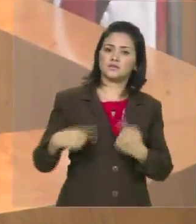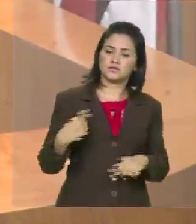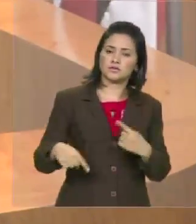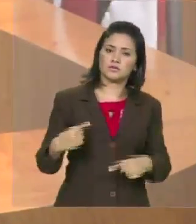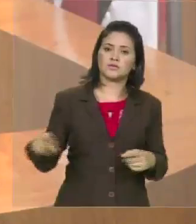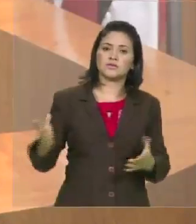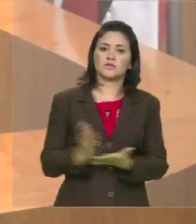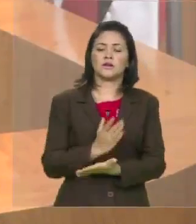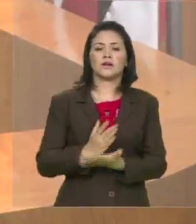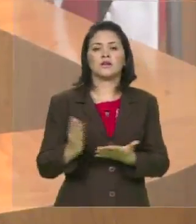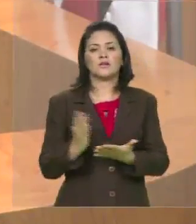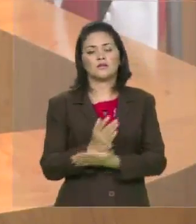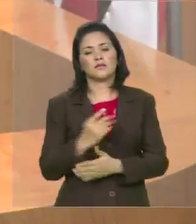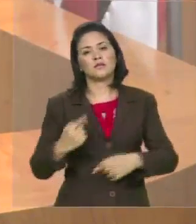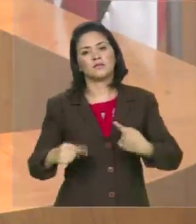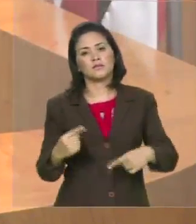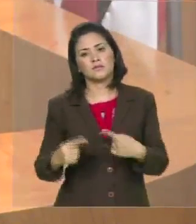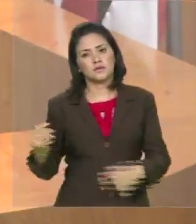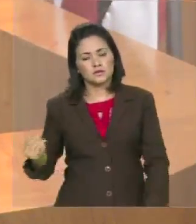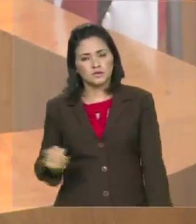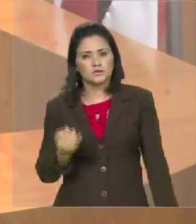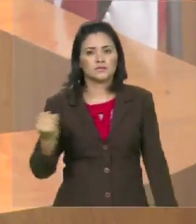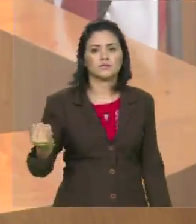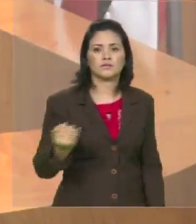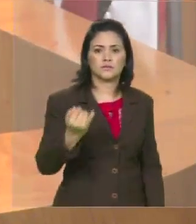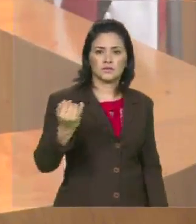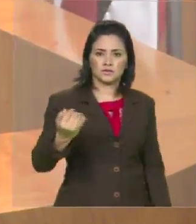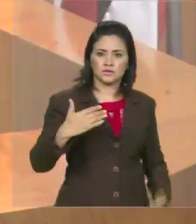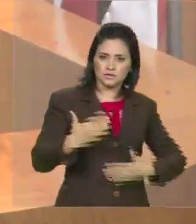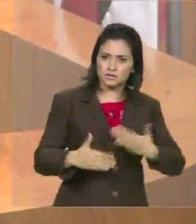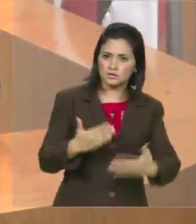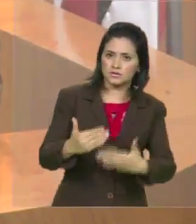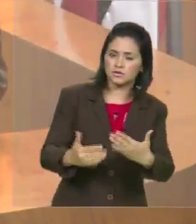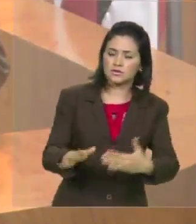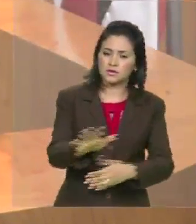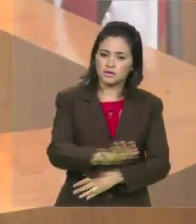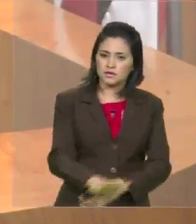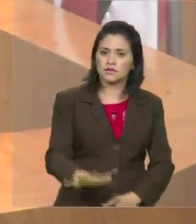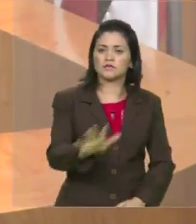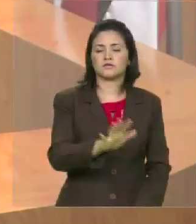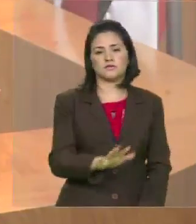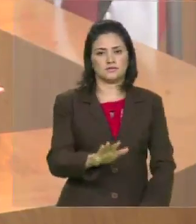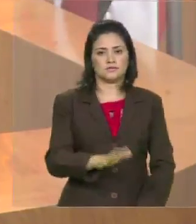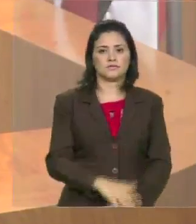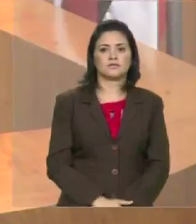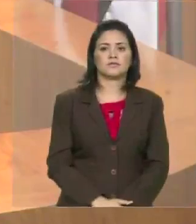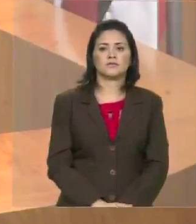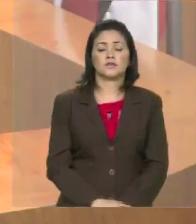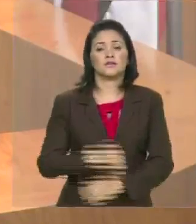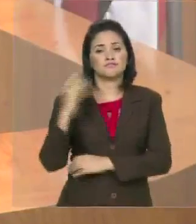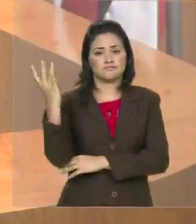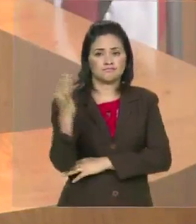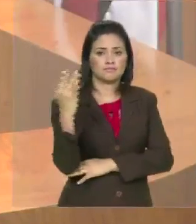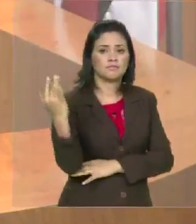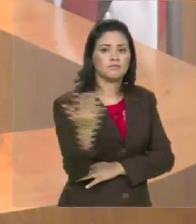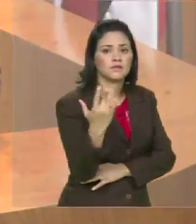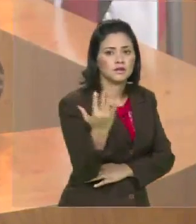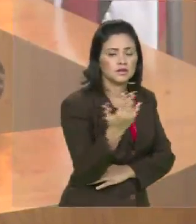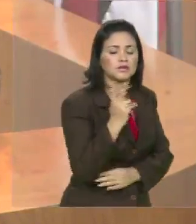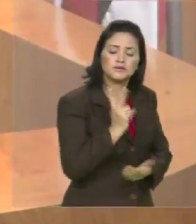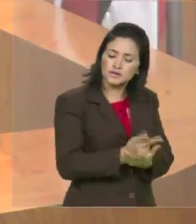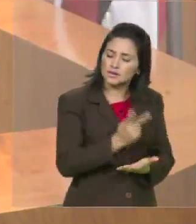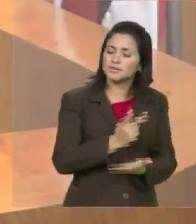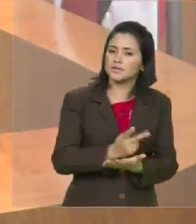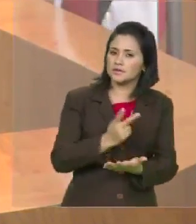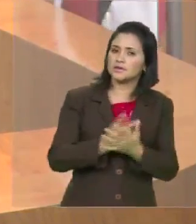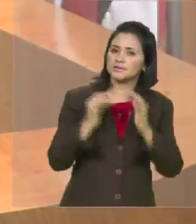sempre esta importante região do país. Claro que a questão ambiental sempre é ali é ponderada.